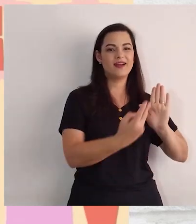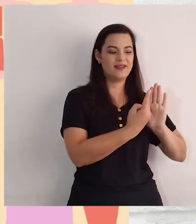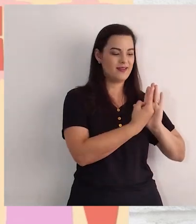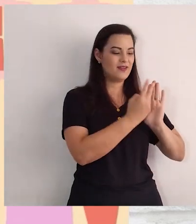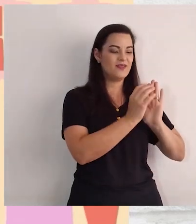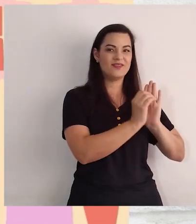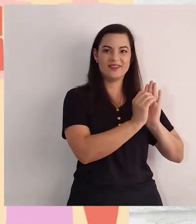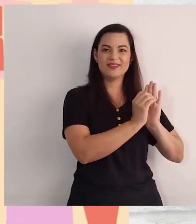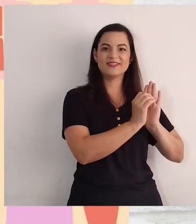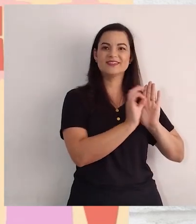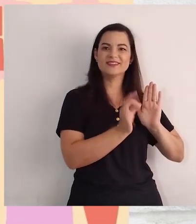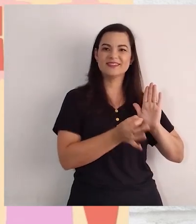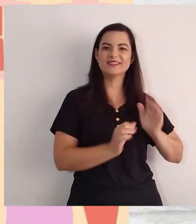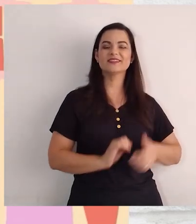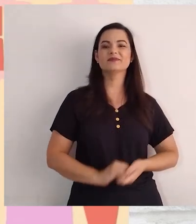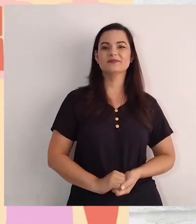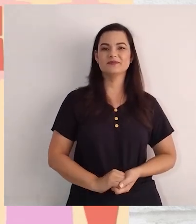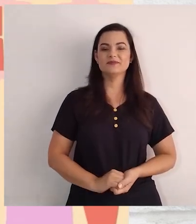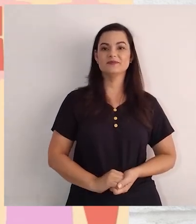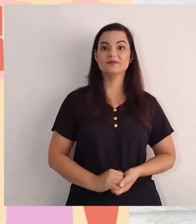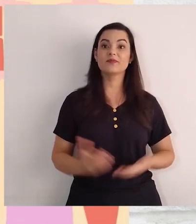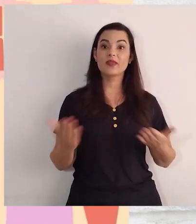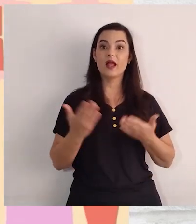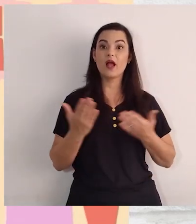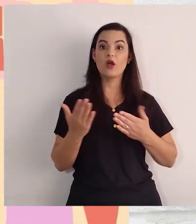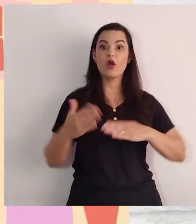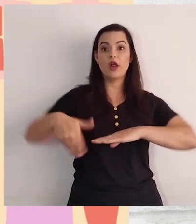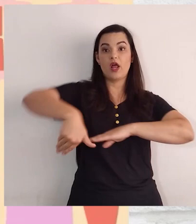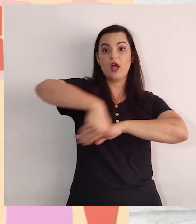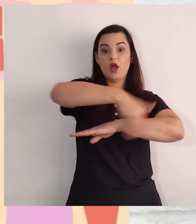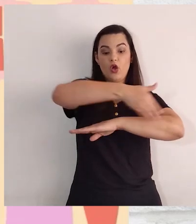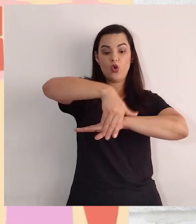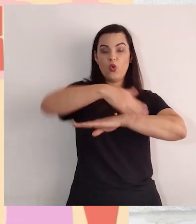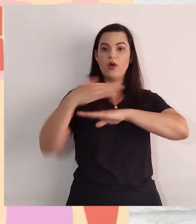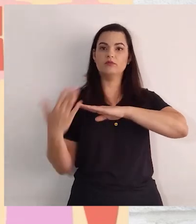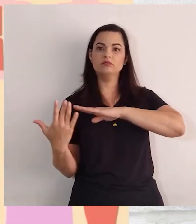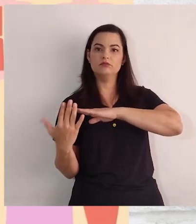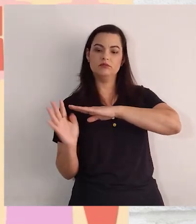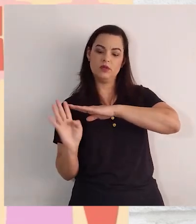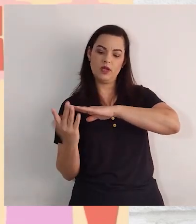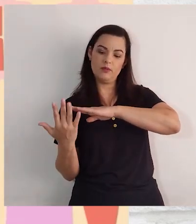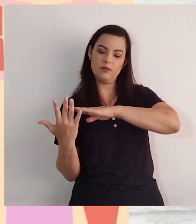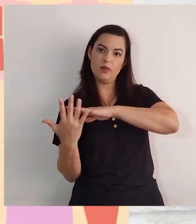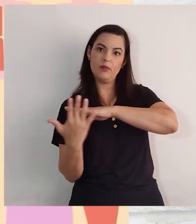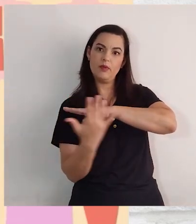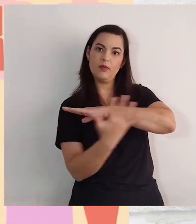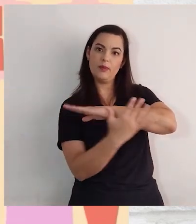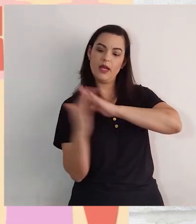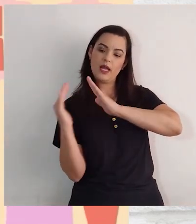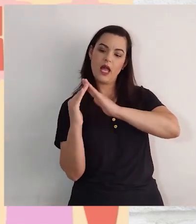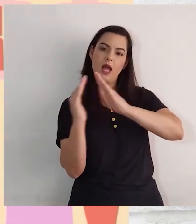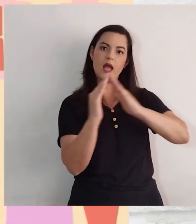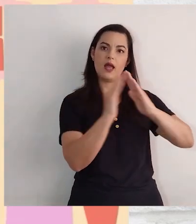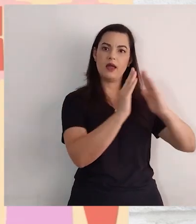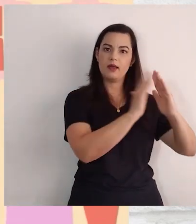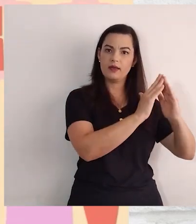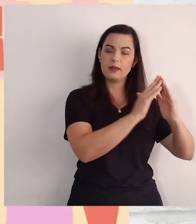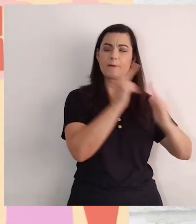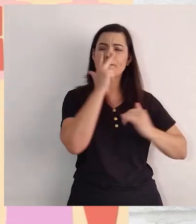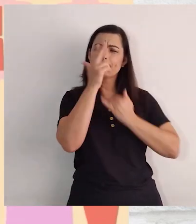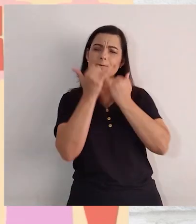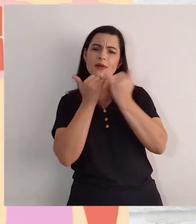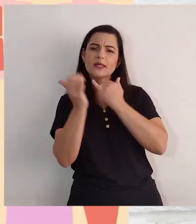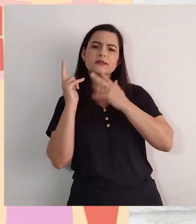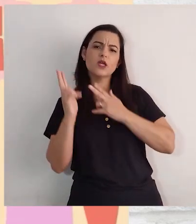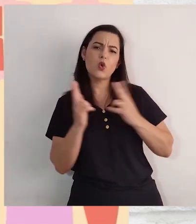Vinte. Agora vamos para o outro lado da rua. As casas parecem ser as mesmas, mas não